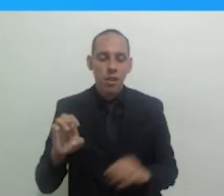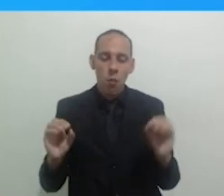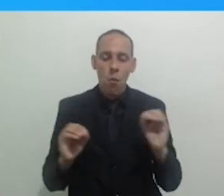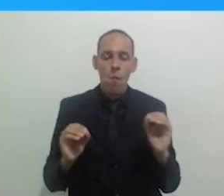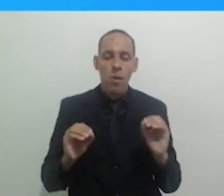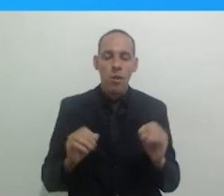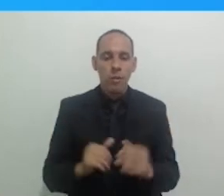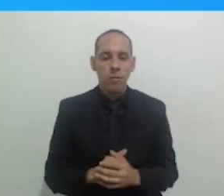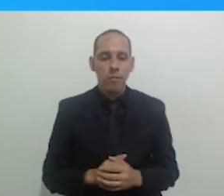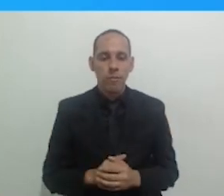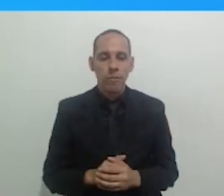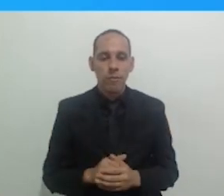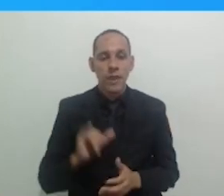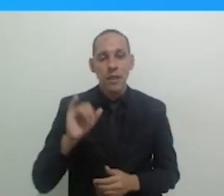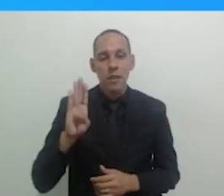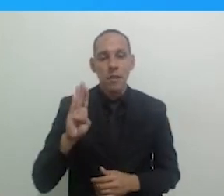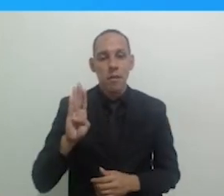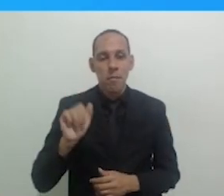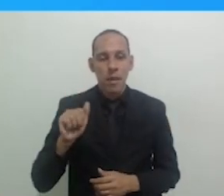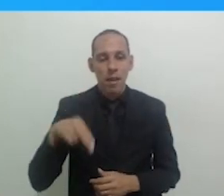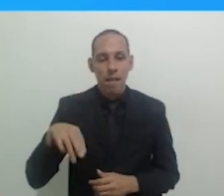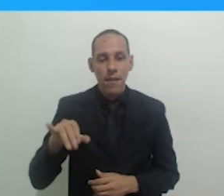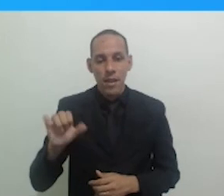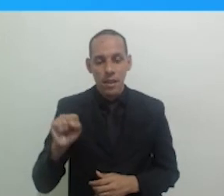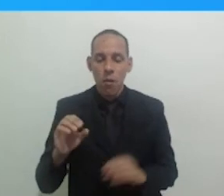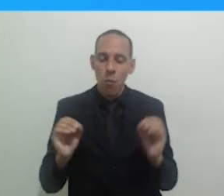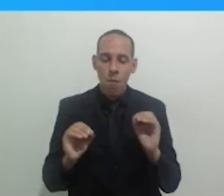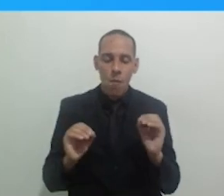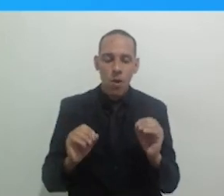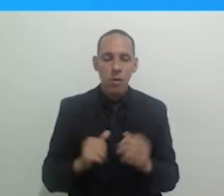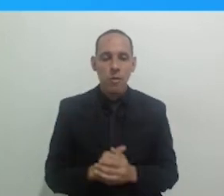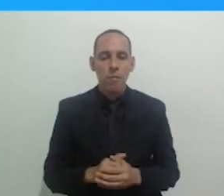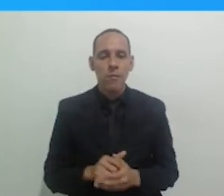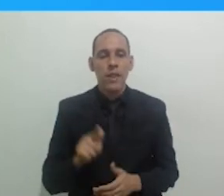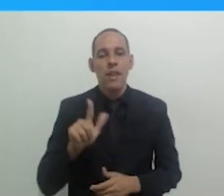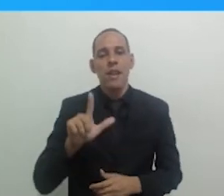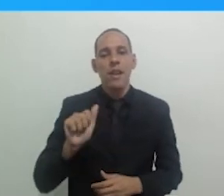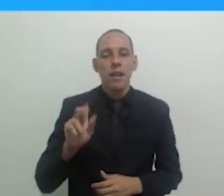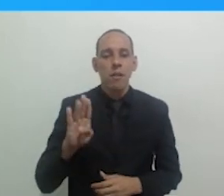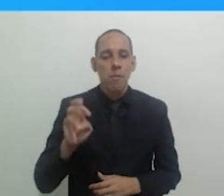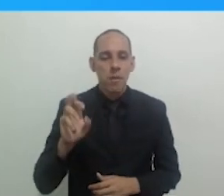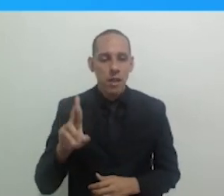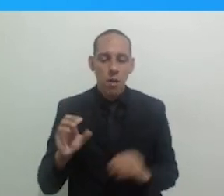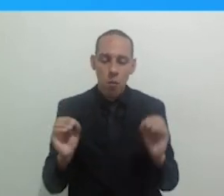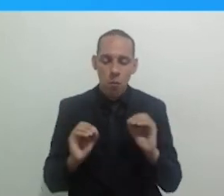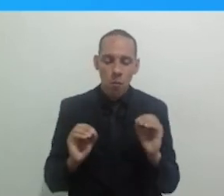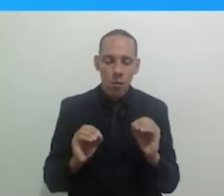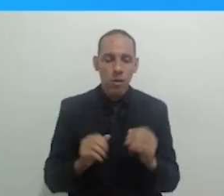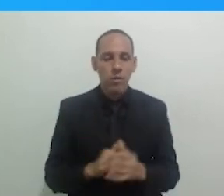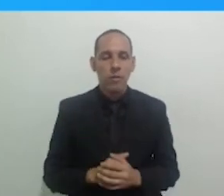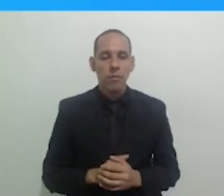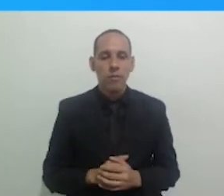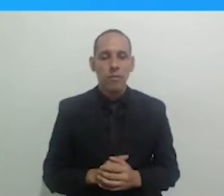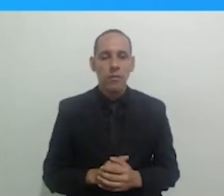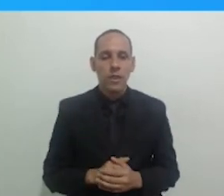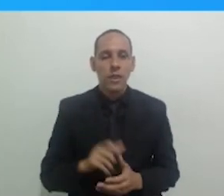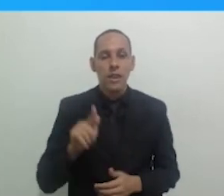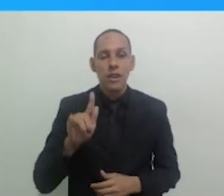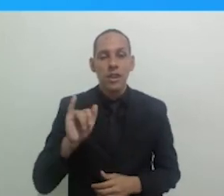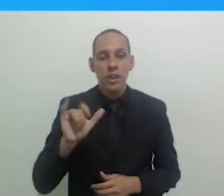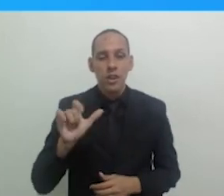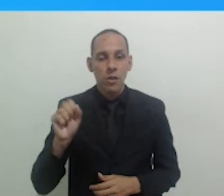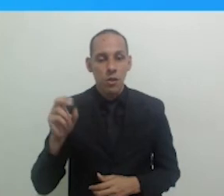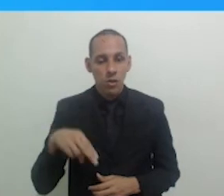Desembargador Ibanez? Sem proposição, presidente. Desembargador Glauber? Sem proposições, senhor presidente. Desembargador Gilson? Sem